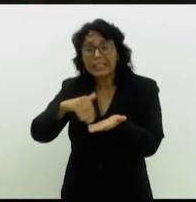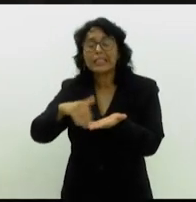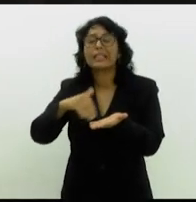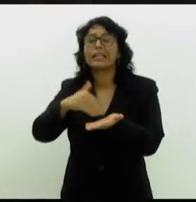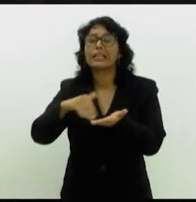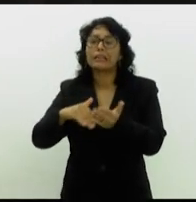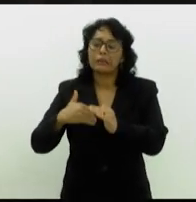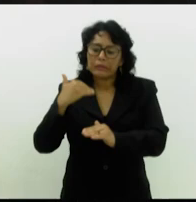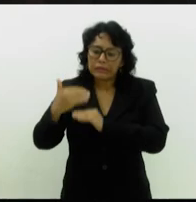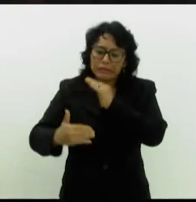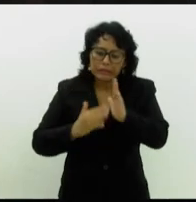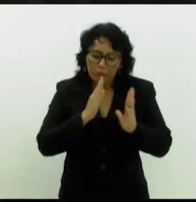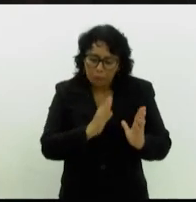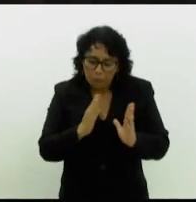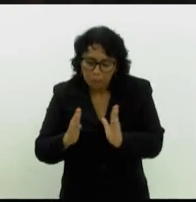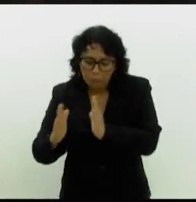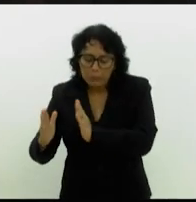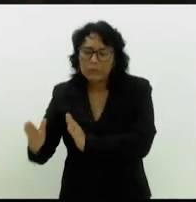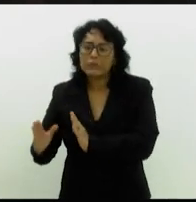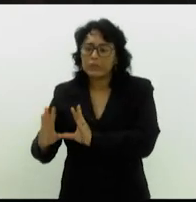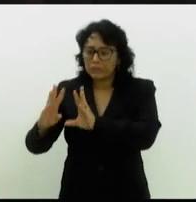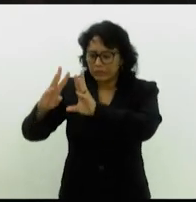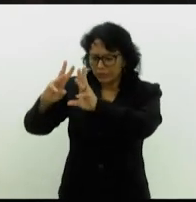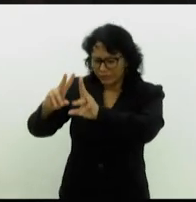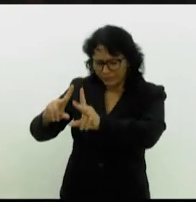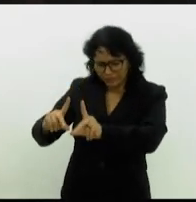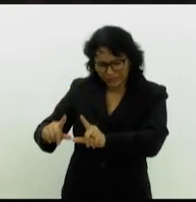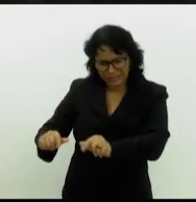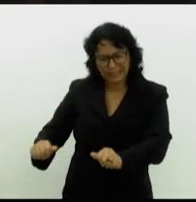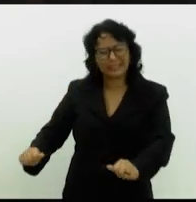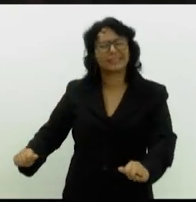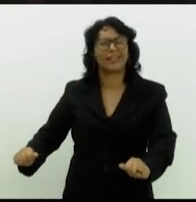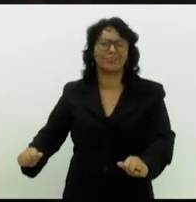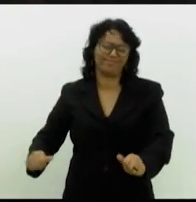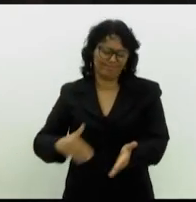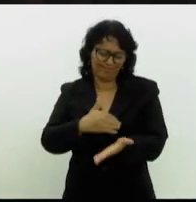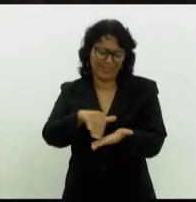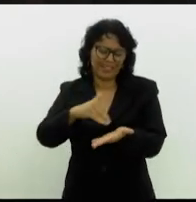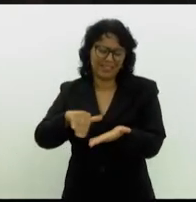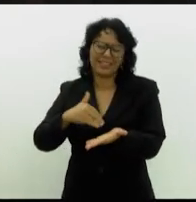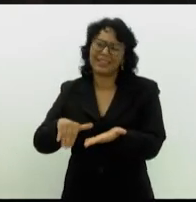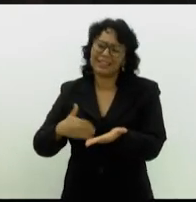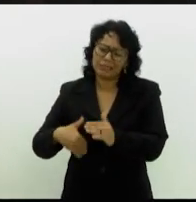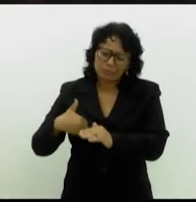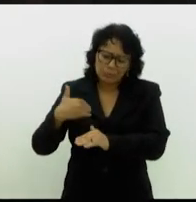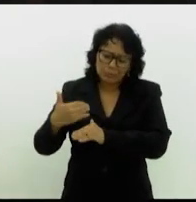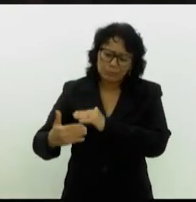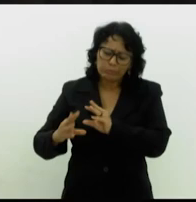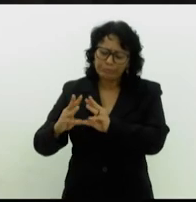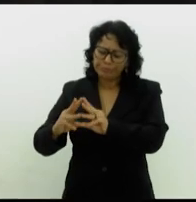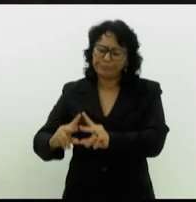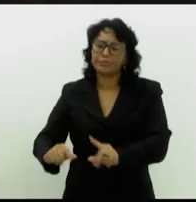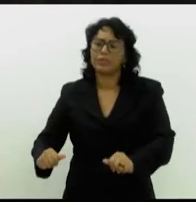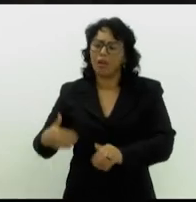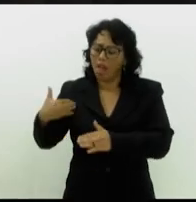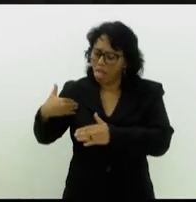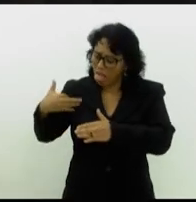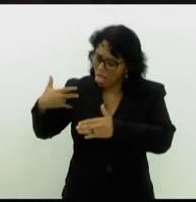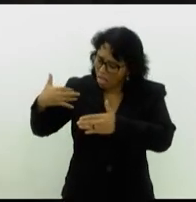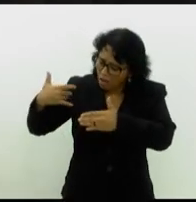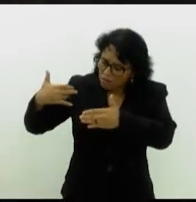processo também de extinção da secretaria extraordinária que cuidava do ceps e de lá para cá você tem um